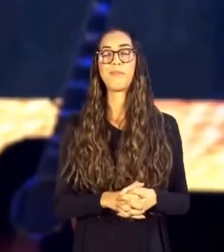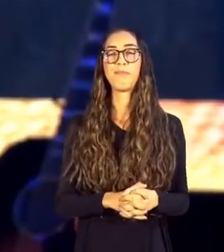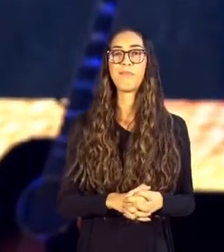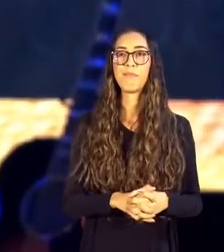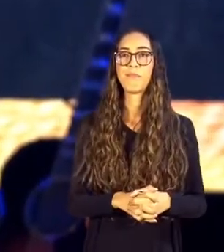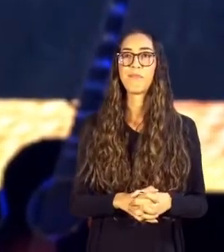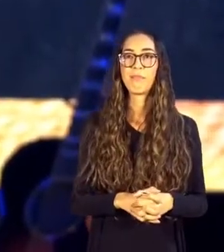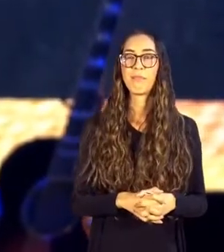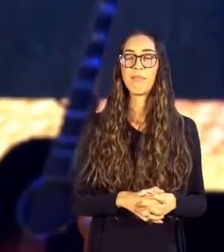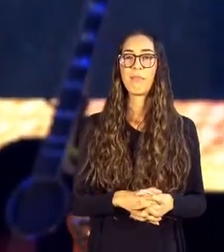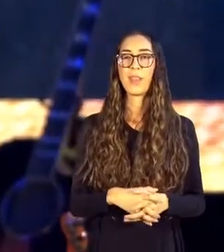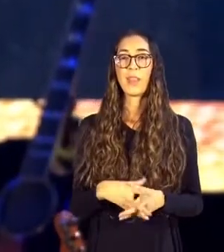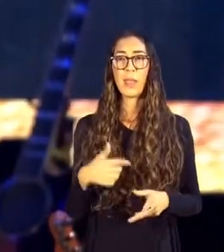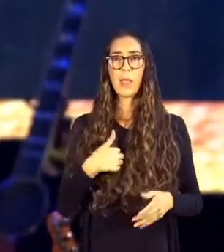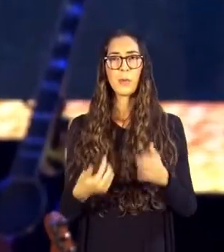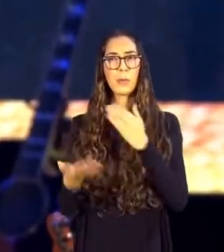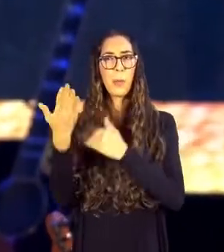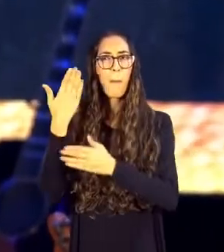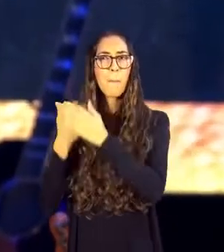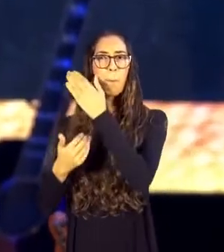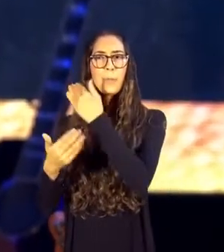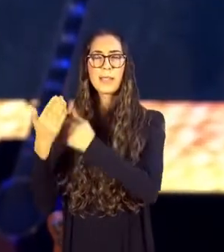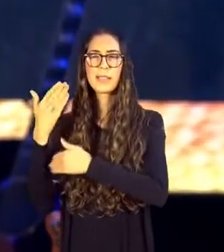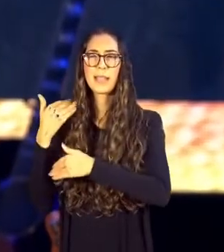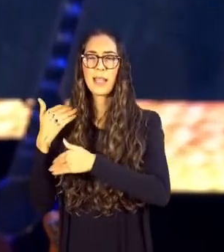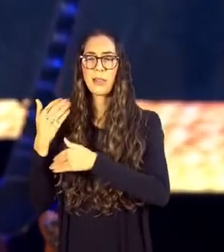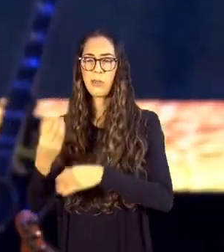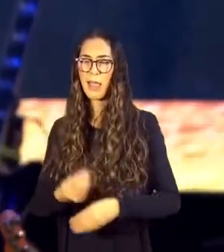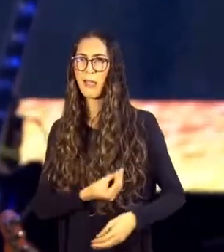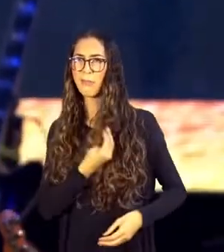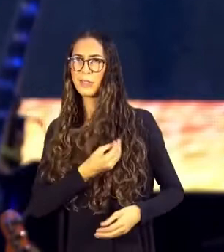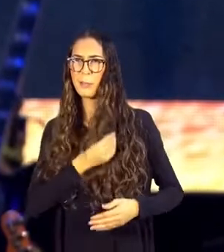igreja, que minha vida estava arrasada,